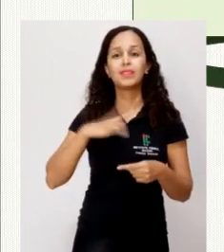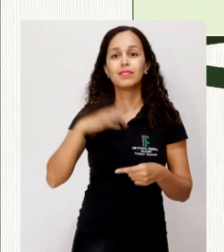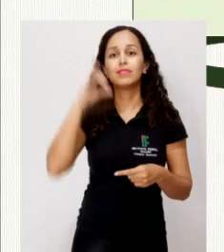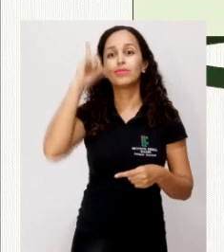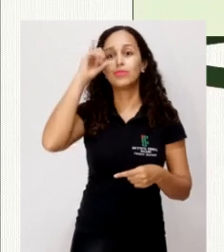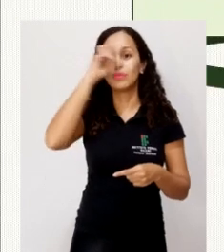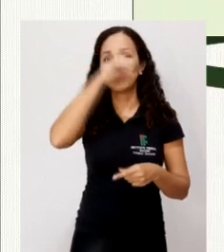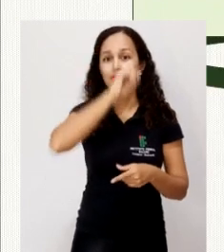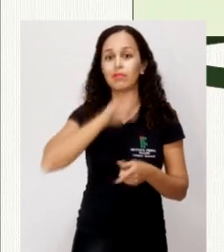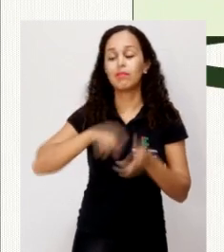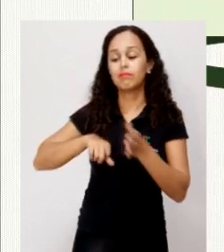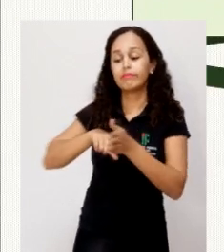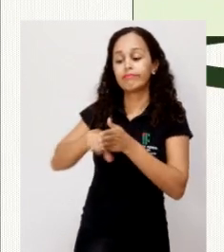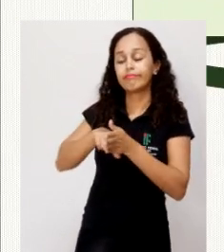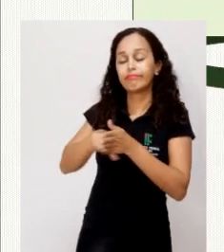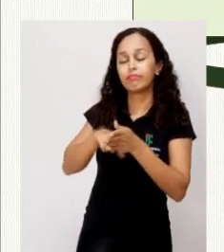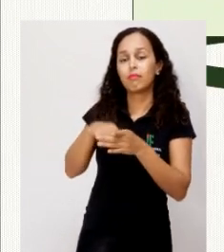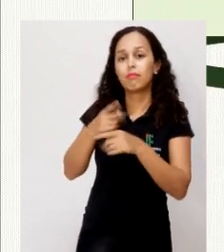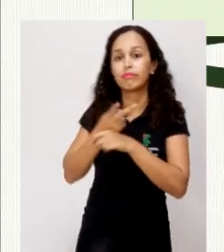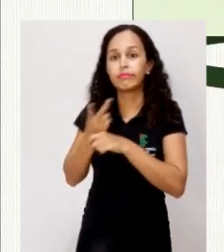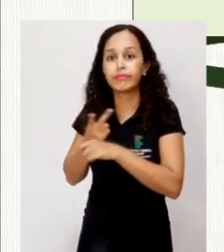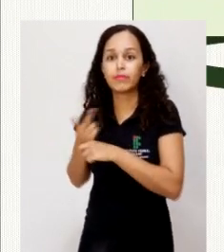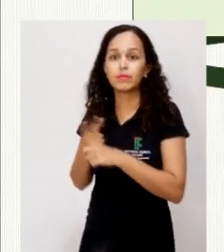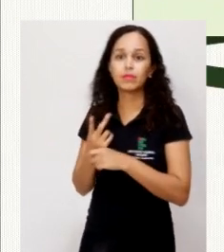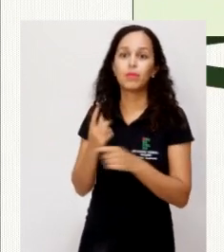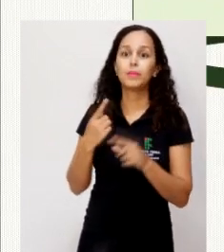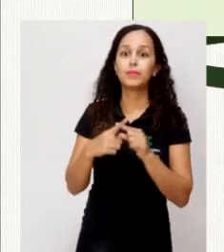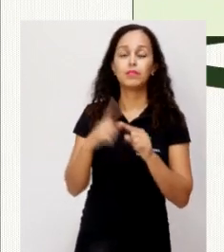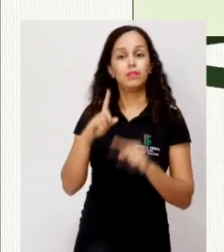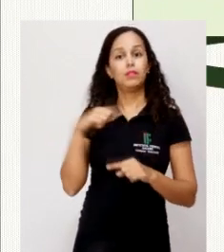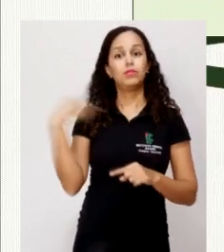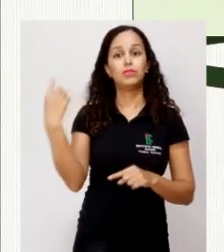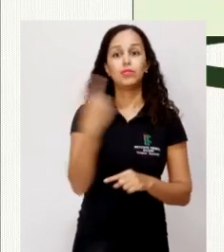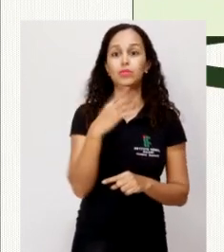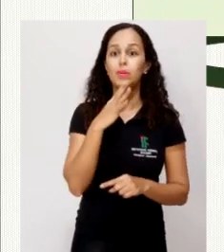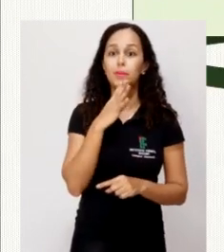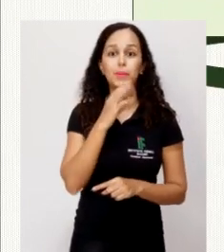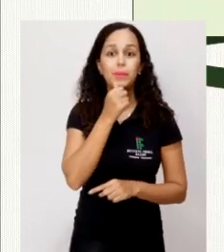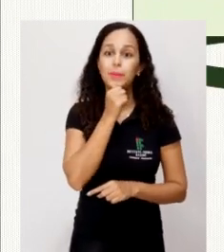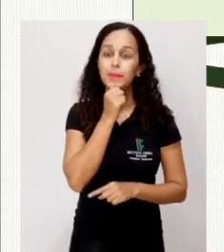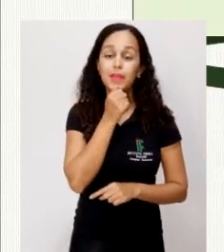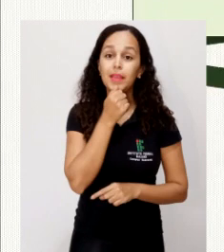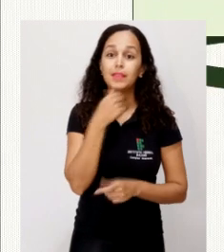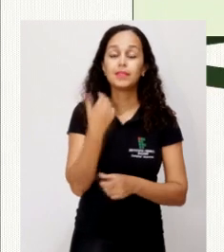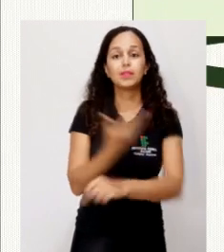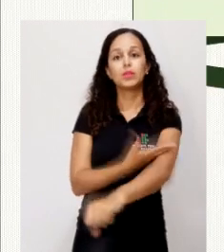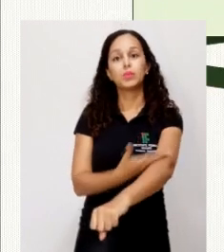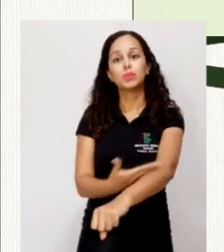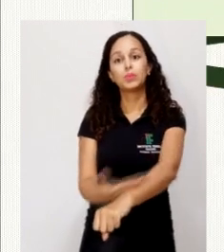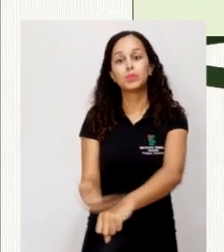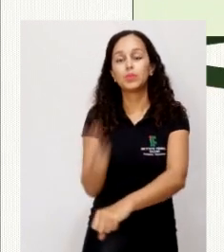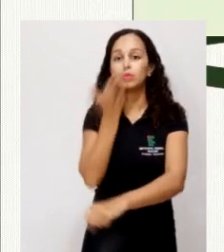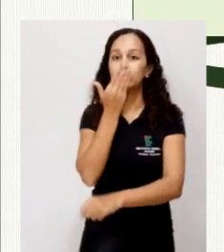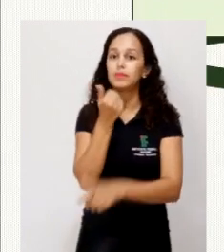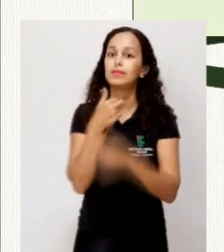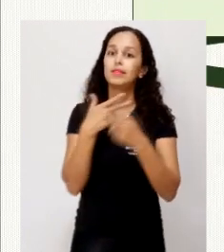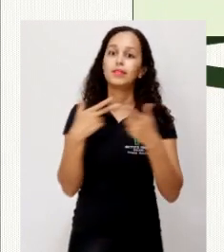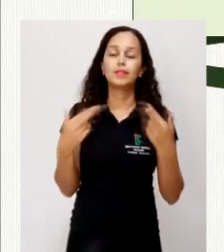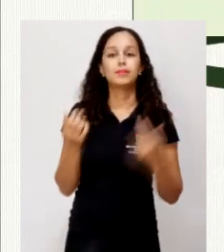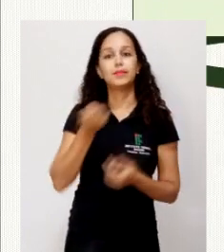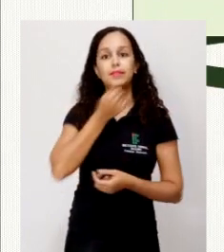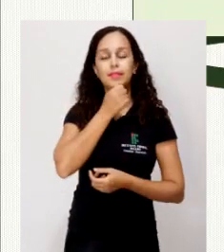tem dificultado essa maior exploração daquilo que a gente ainda não conhece, ainda não faz parte do